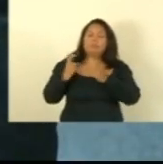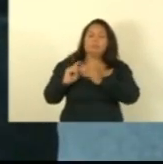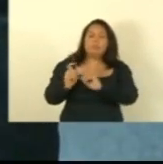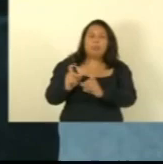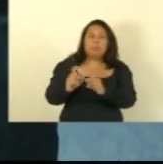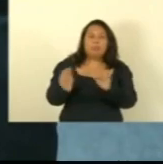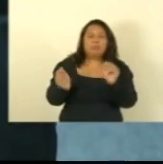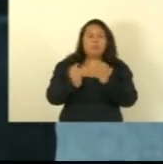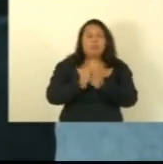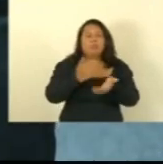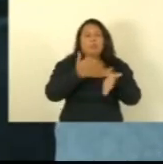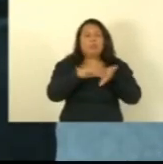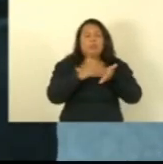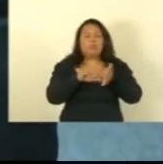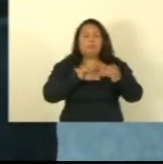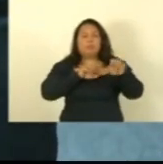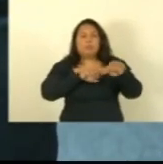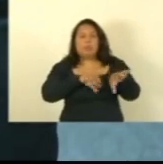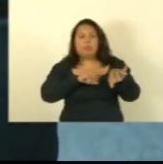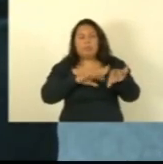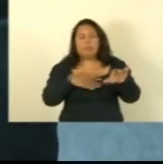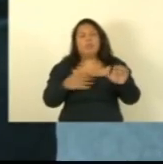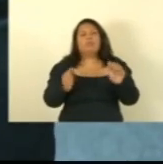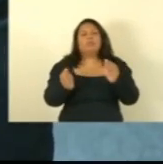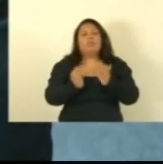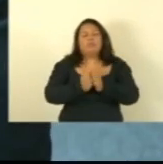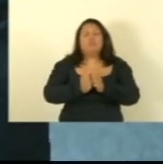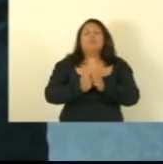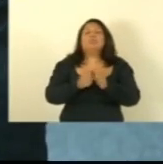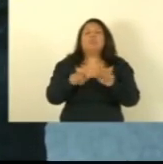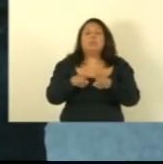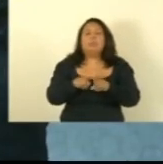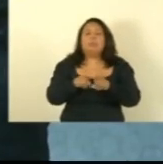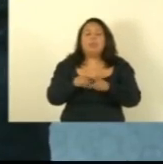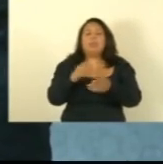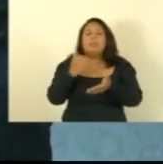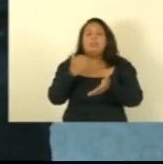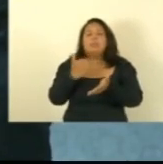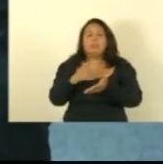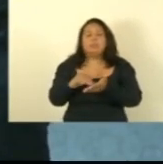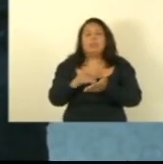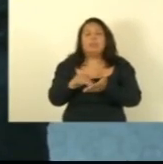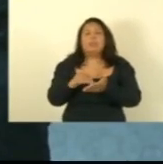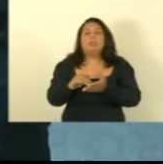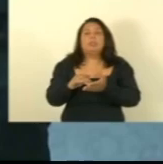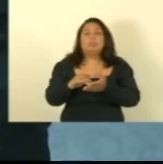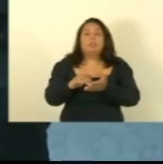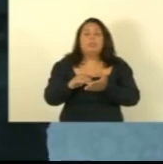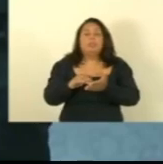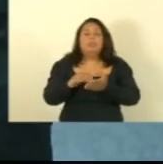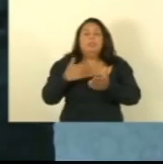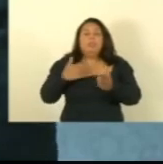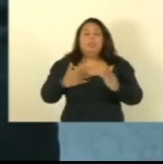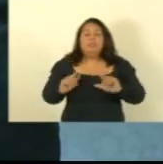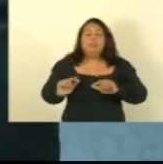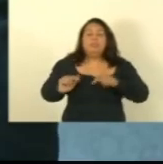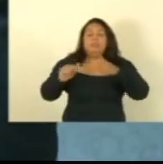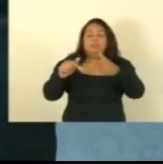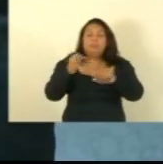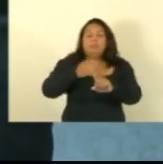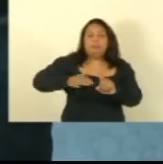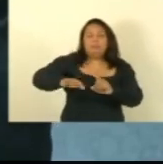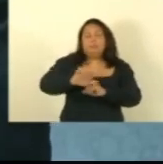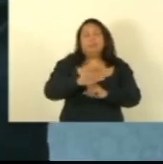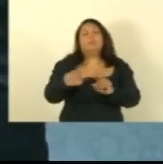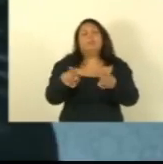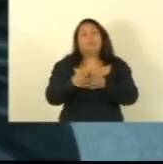com o secretário de Educação, com a secretária também de Ação Social do Estado,